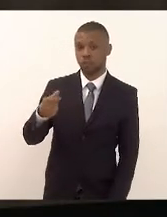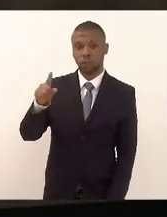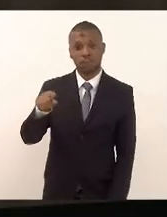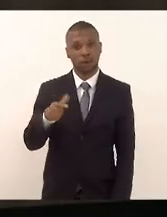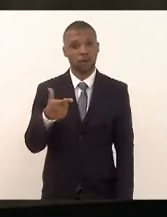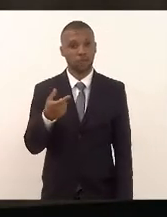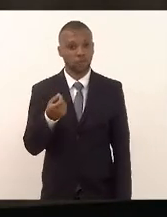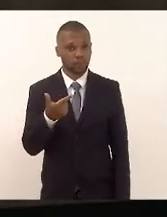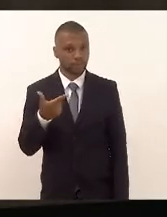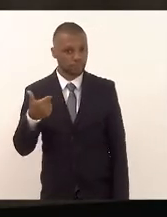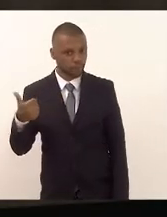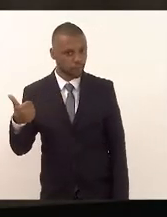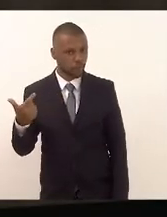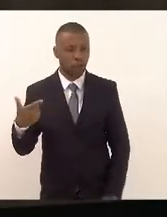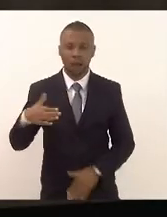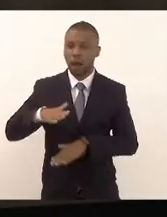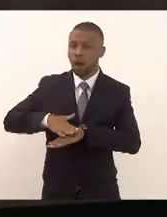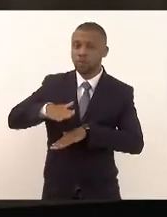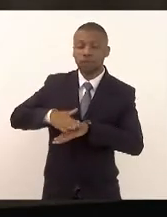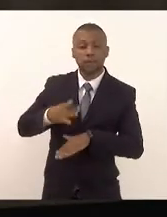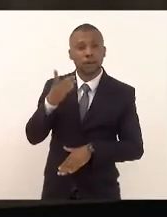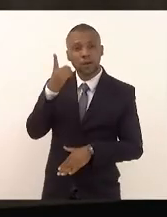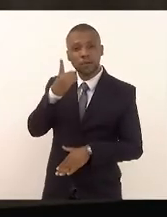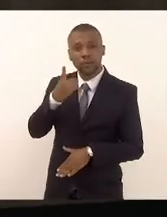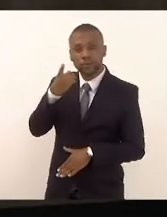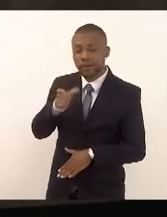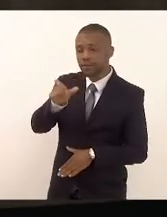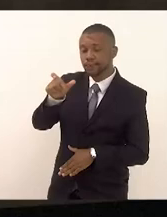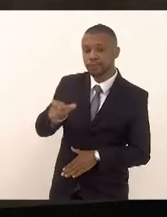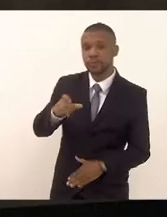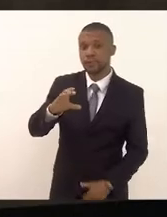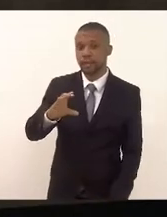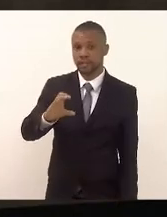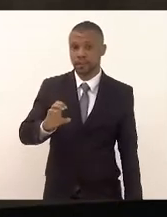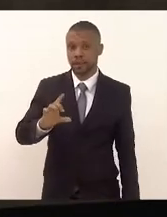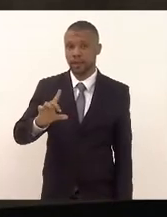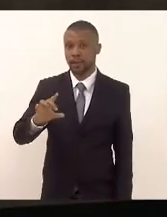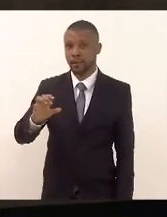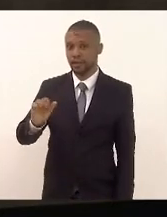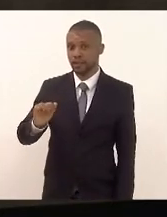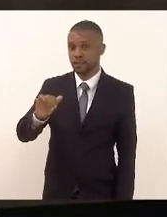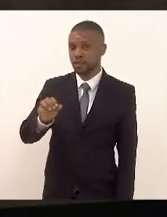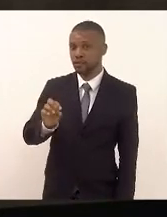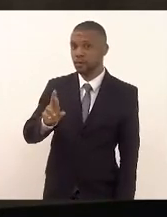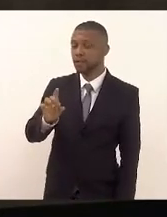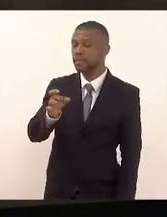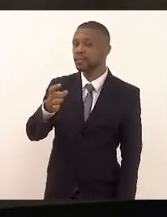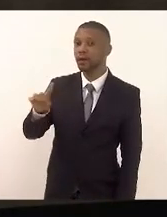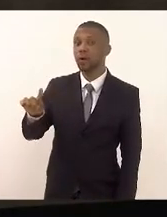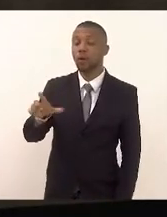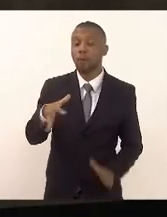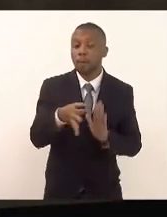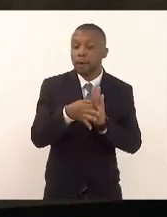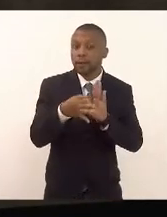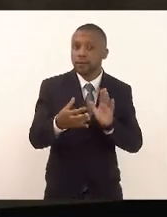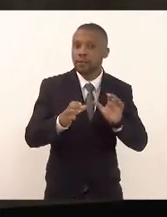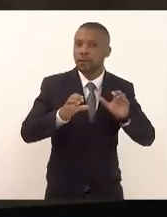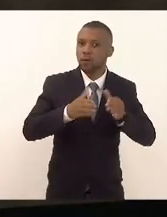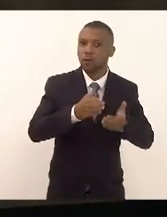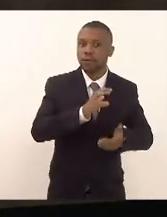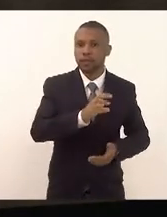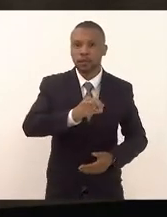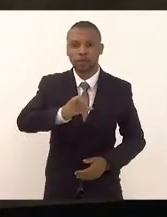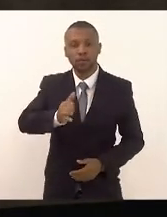PL 3851/2021, de autoria deputada Célia Jordão, parecer da CCJ, é